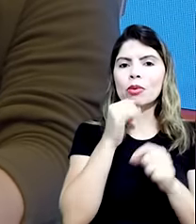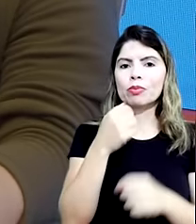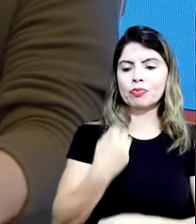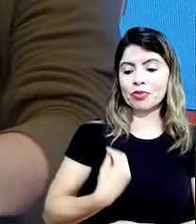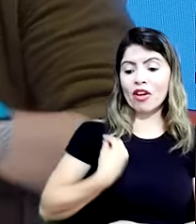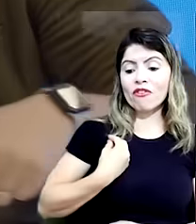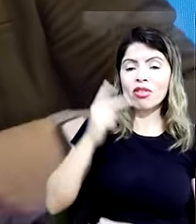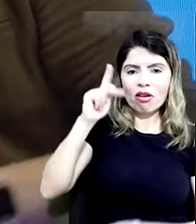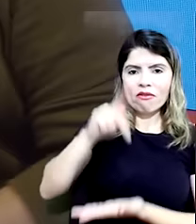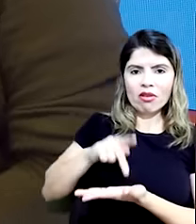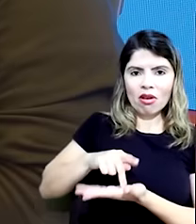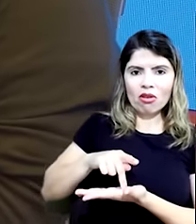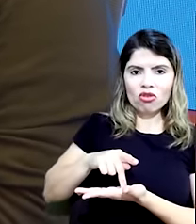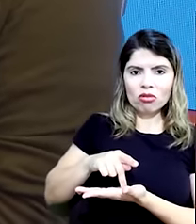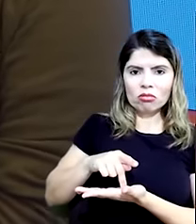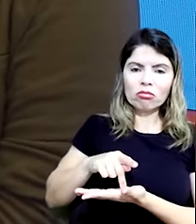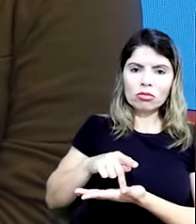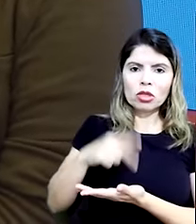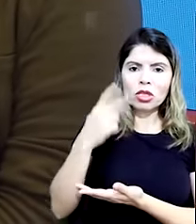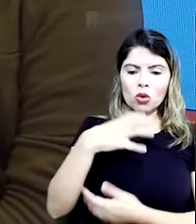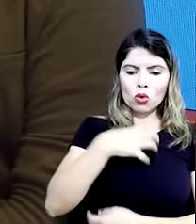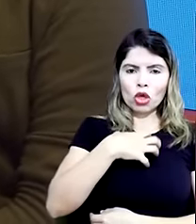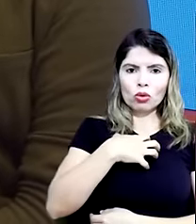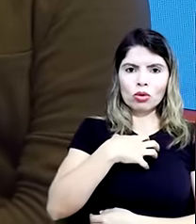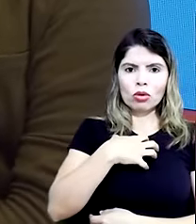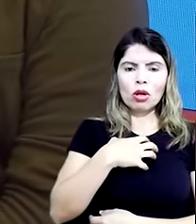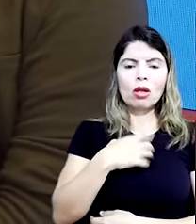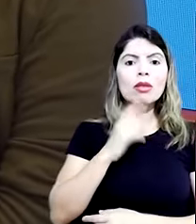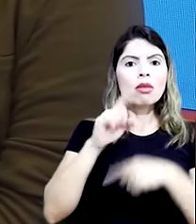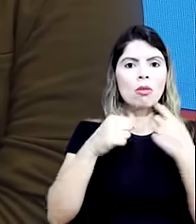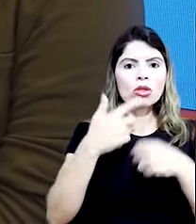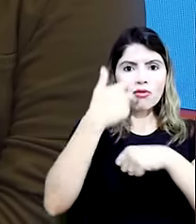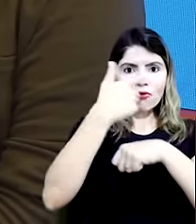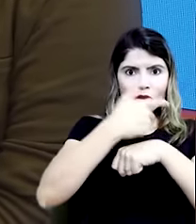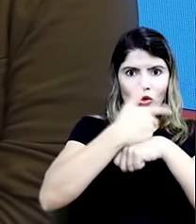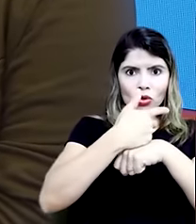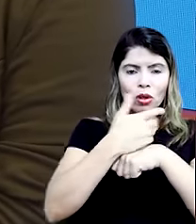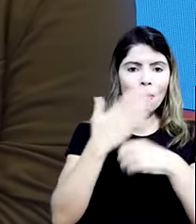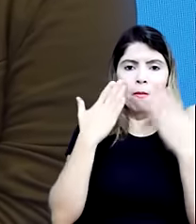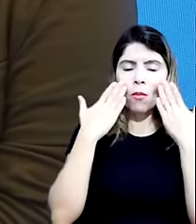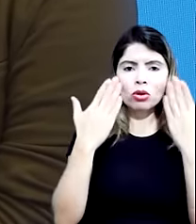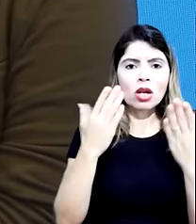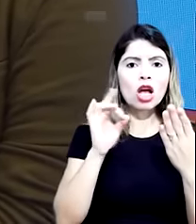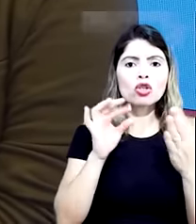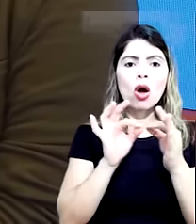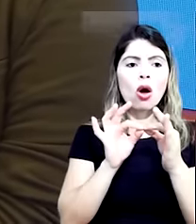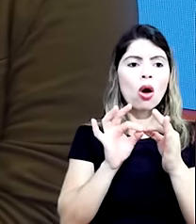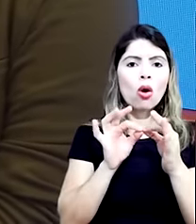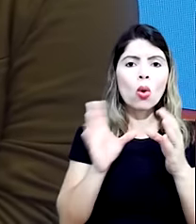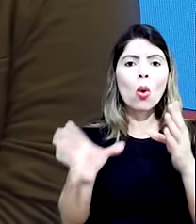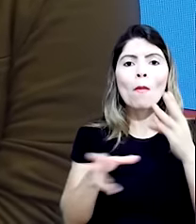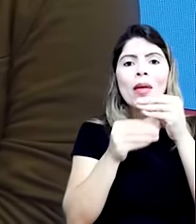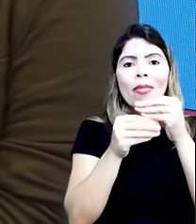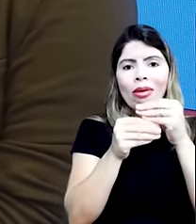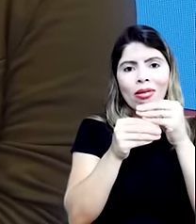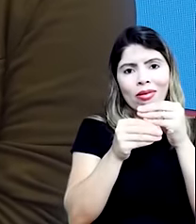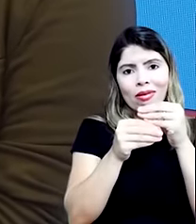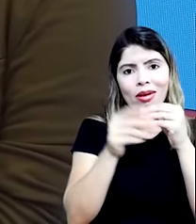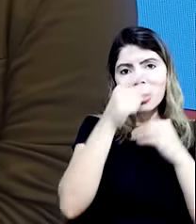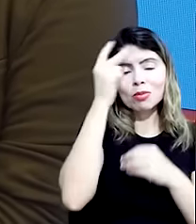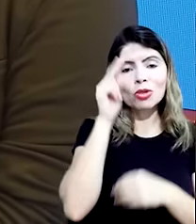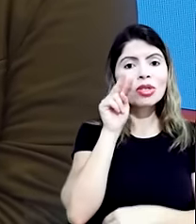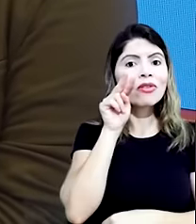vida real é uma maneira de gente tornar um pouco mais mais é é público porque quando você tá no presencial você tem que esperar que as pessoas venham né até o seu